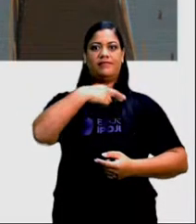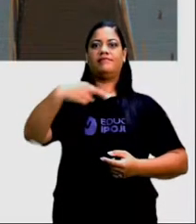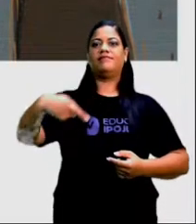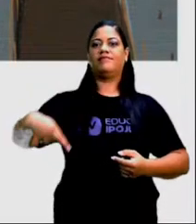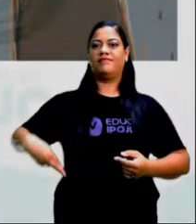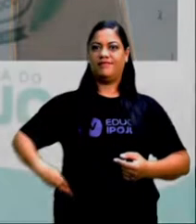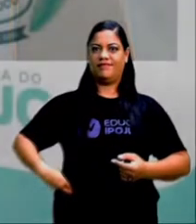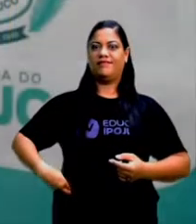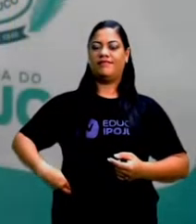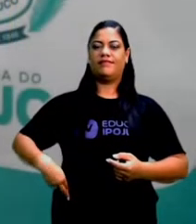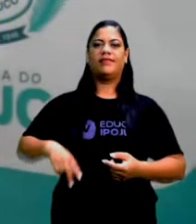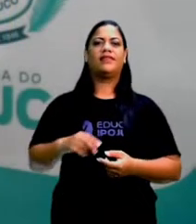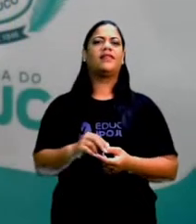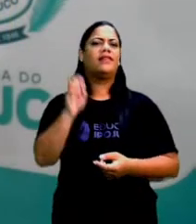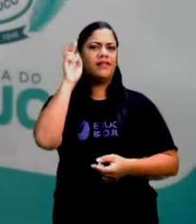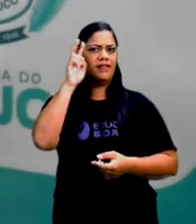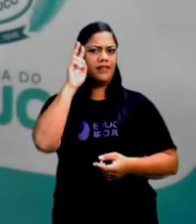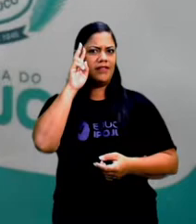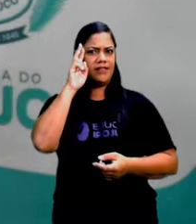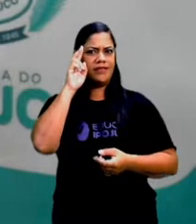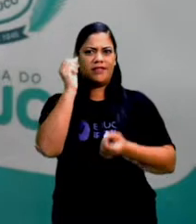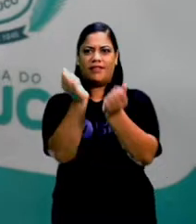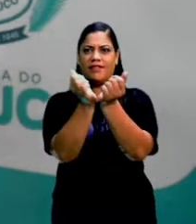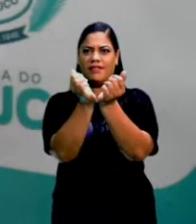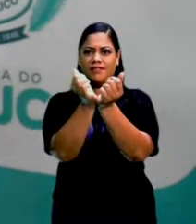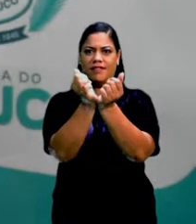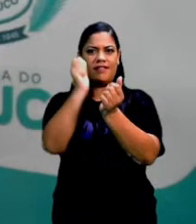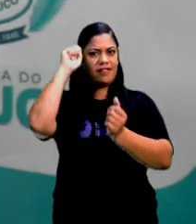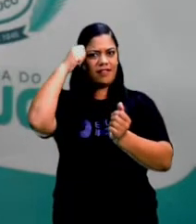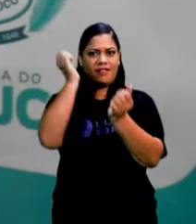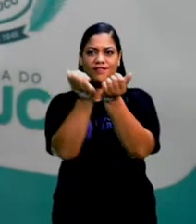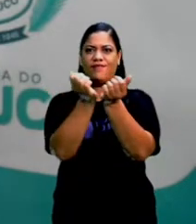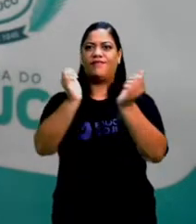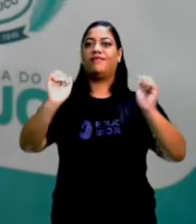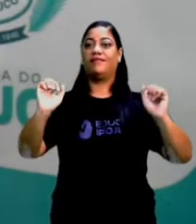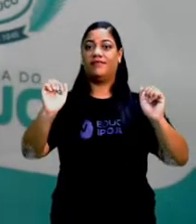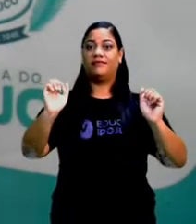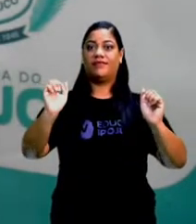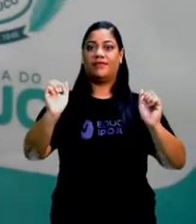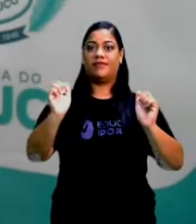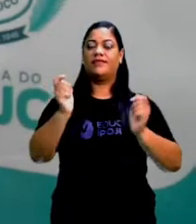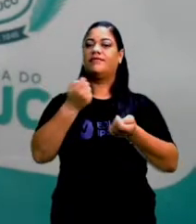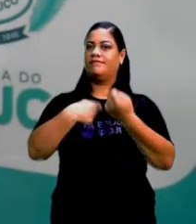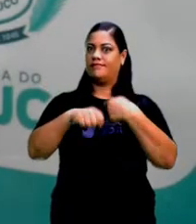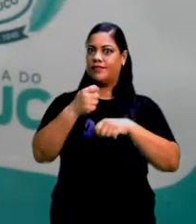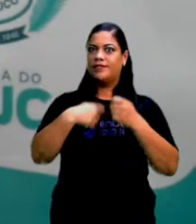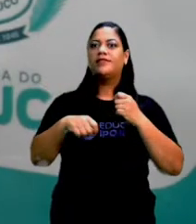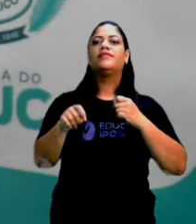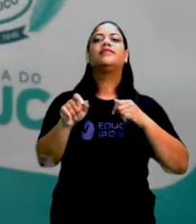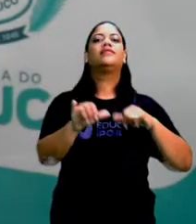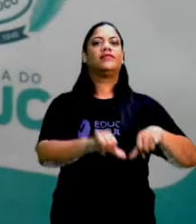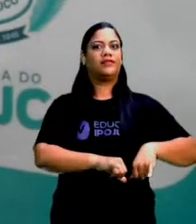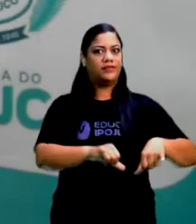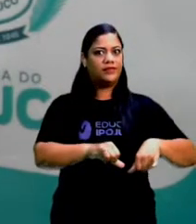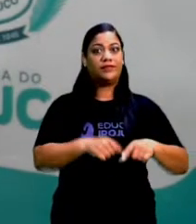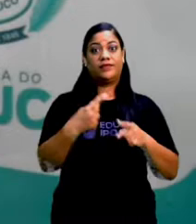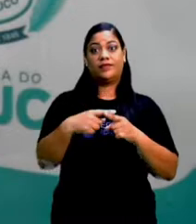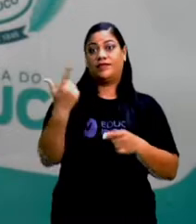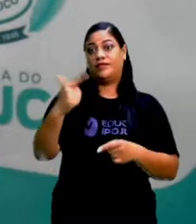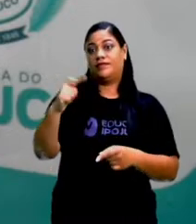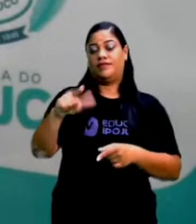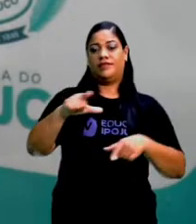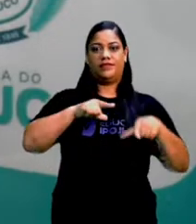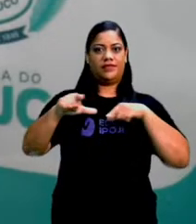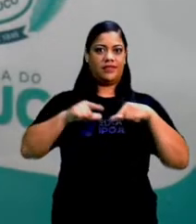República. Lembra que os escravos agora foram todos abolidos? A economia sofreu, porque não tinha mais o trabalho